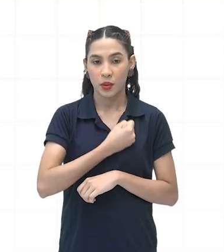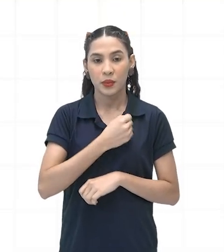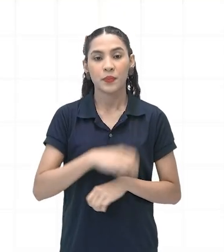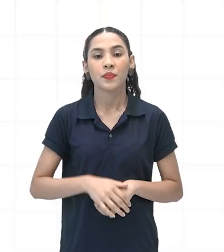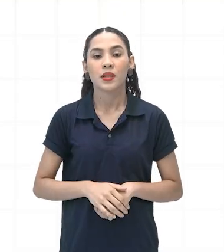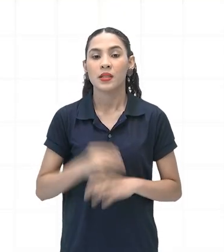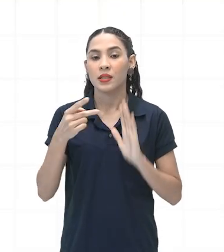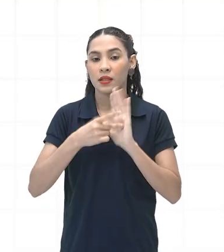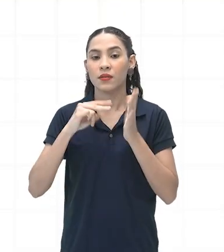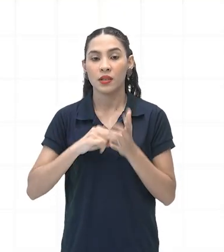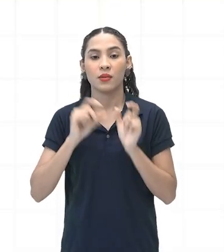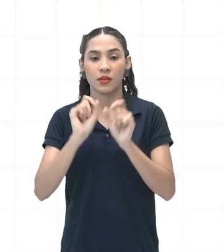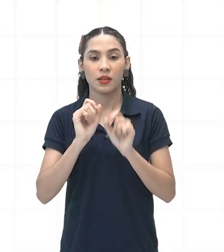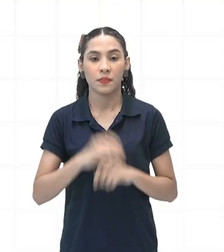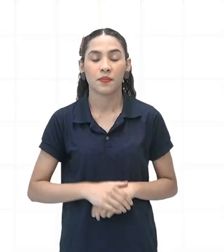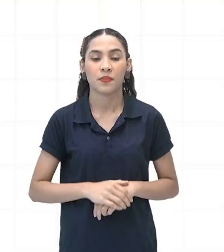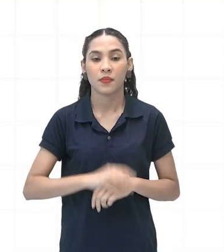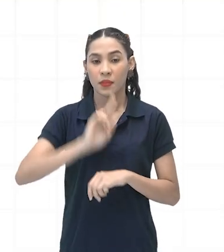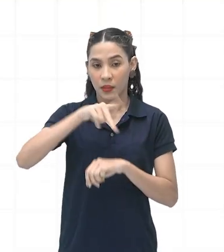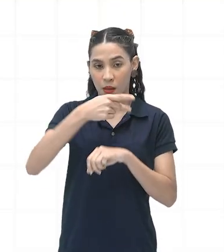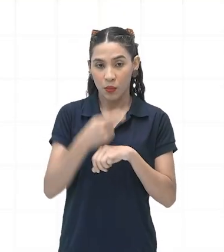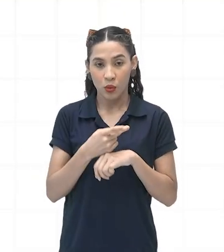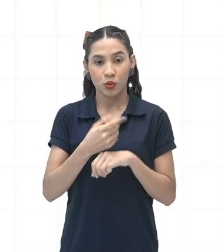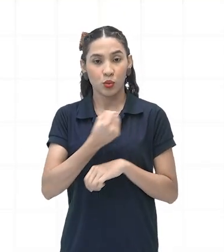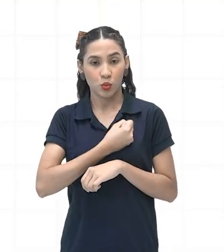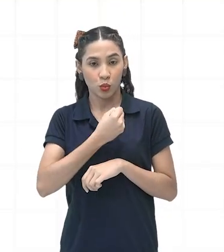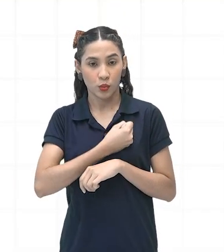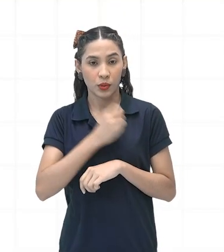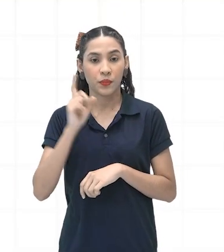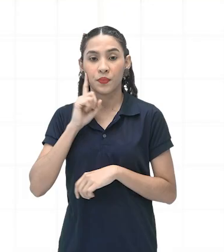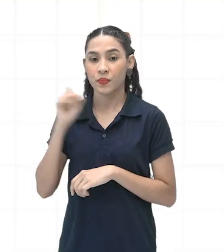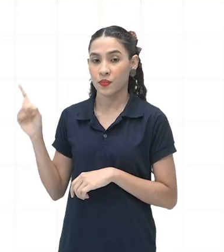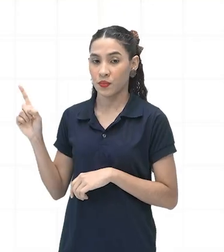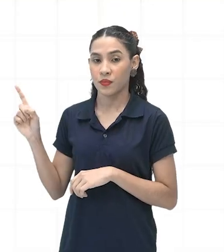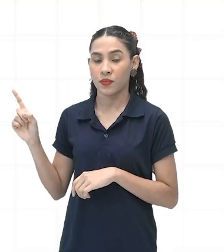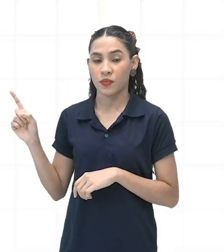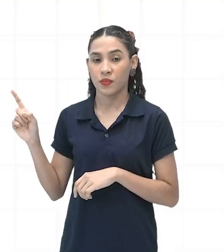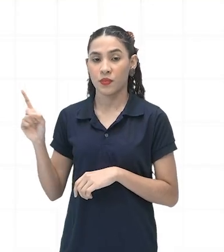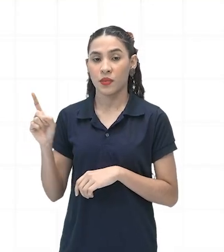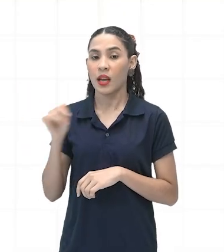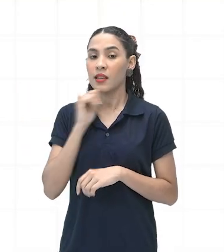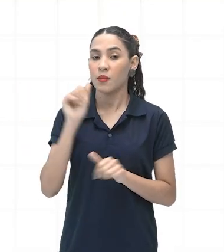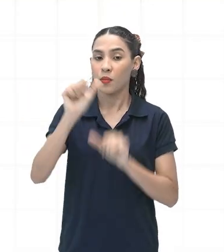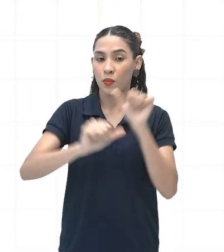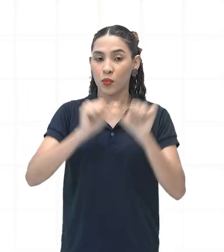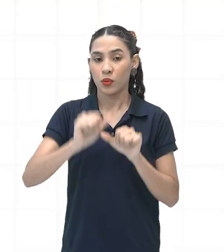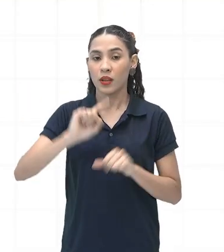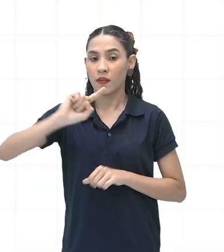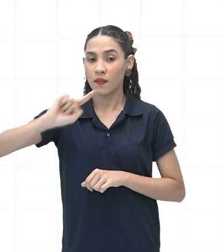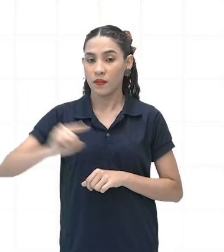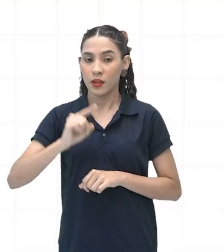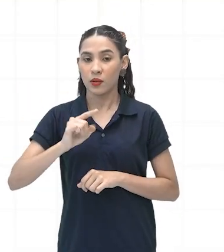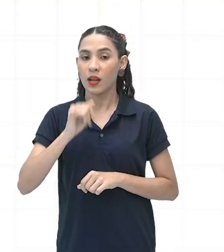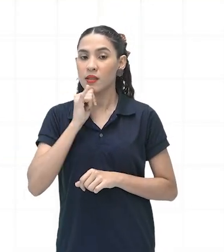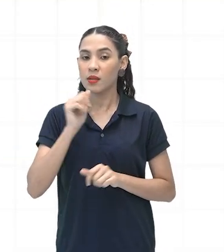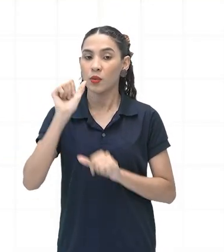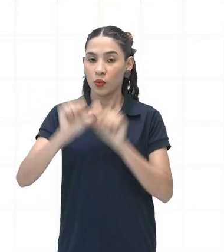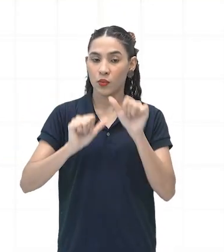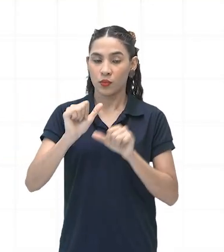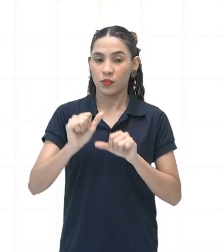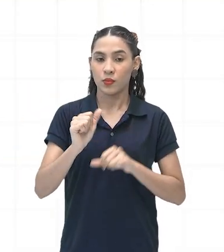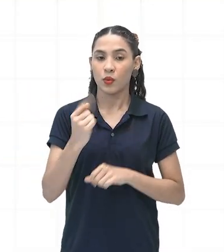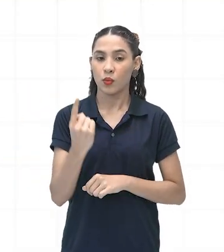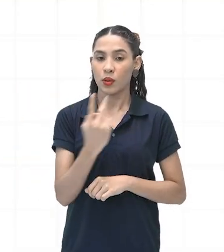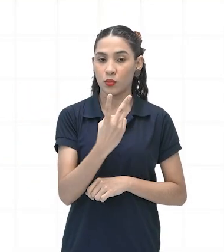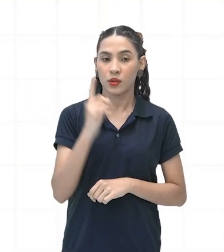quando é um número inteiro, significa que ela está após o último número, certo? E ela vai andar 2 vezes para frente. Então,